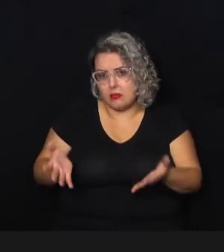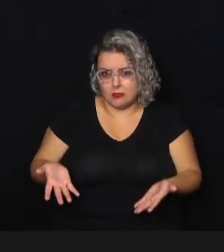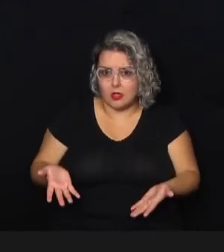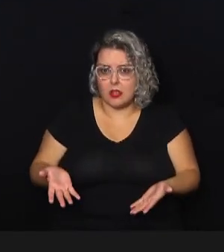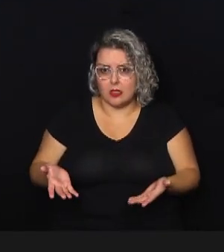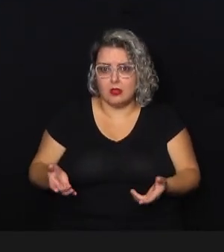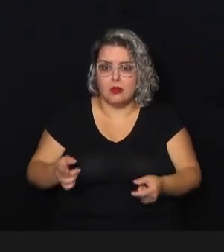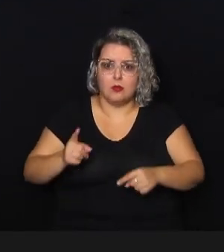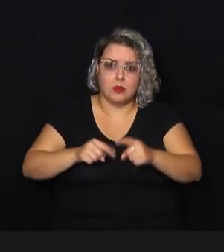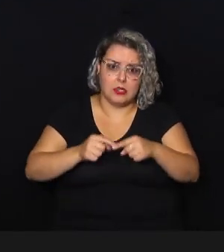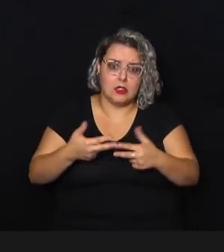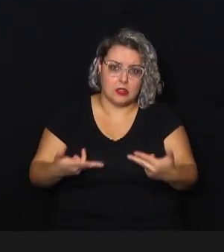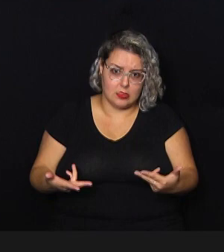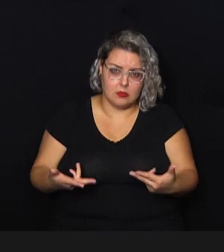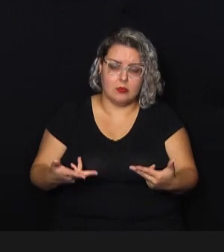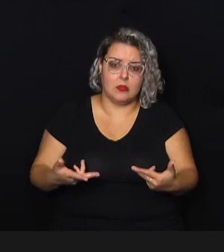homologados.